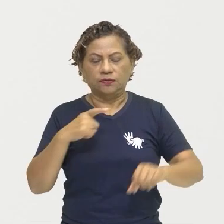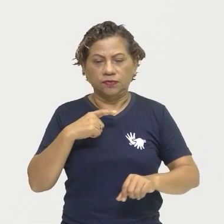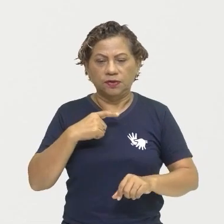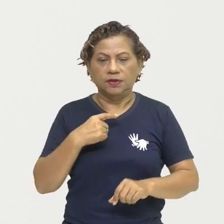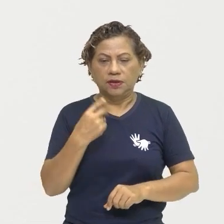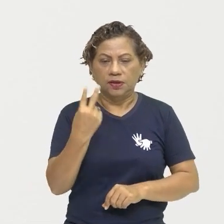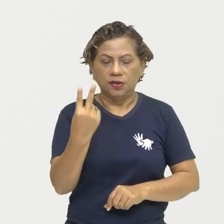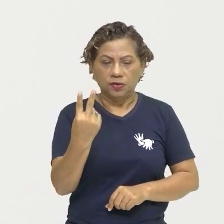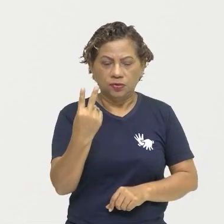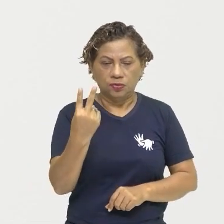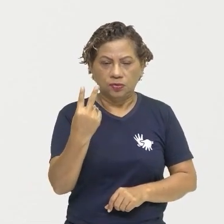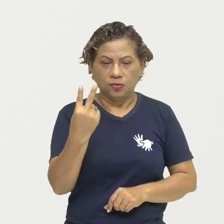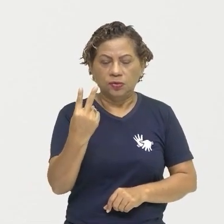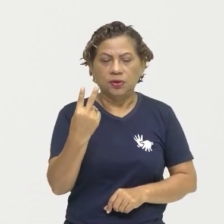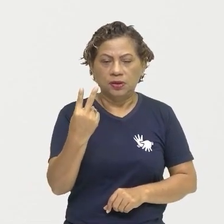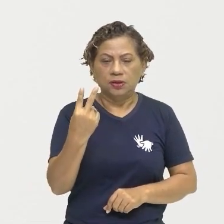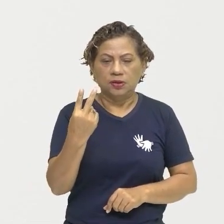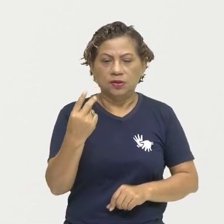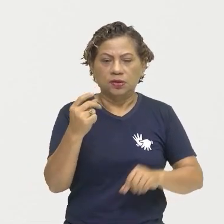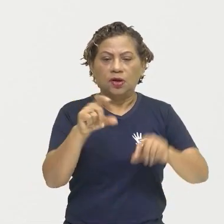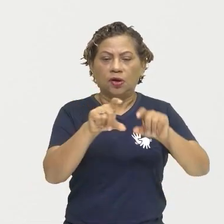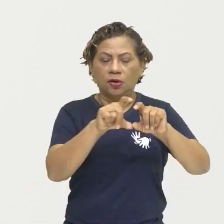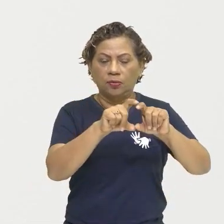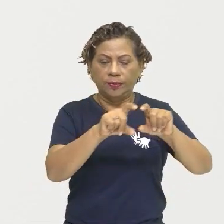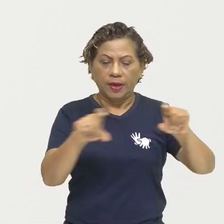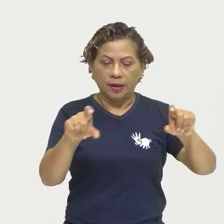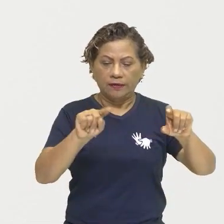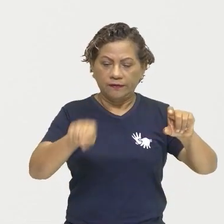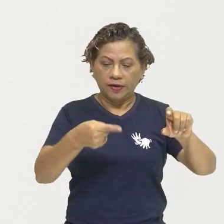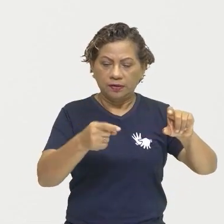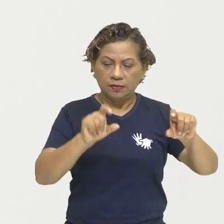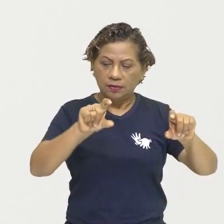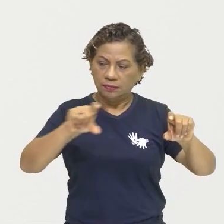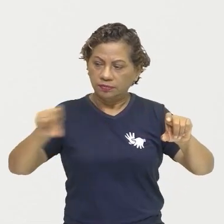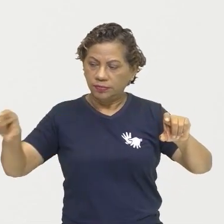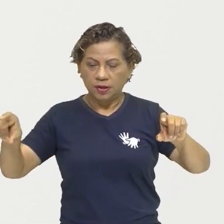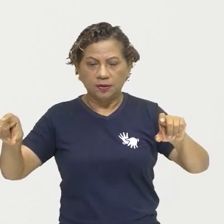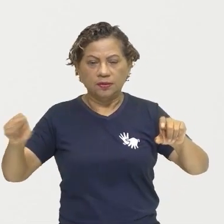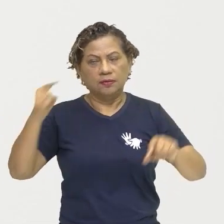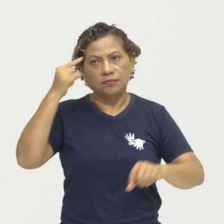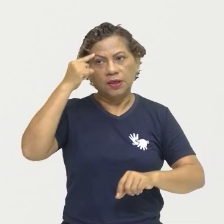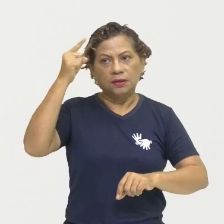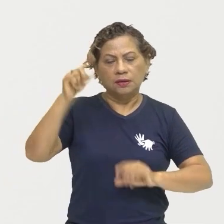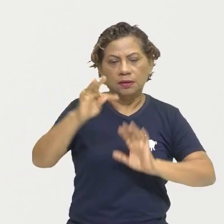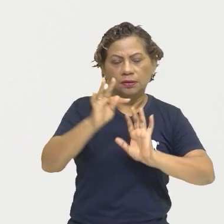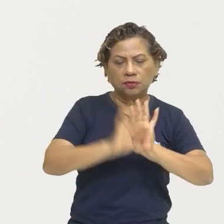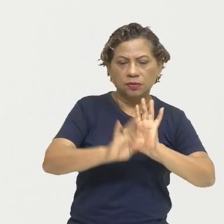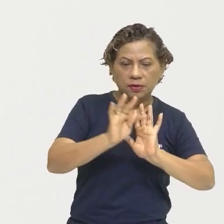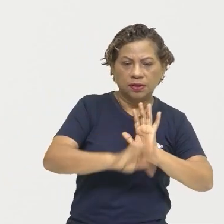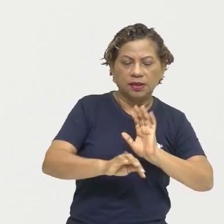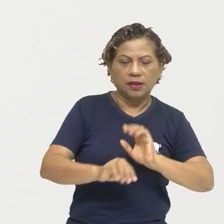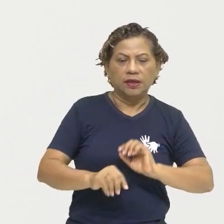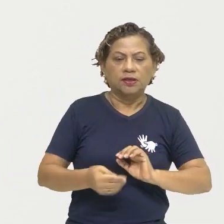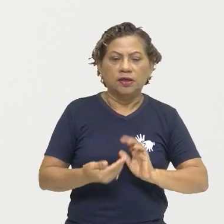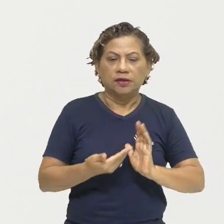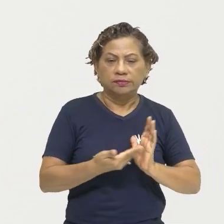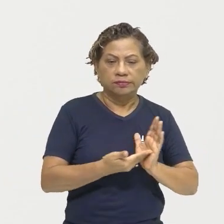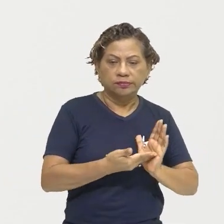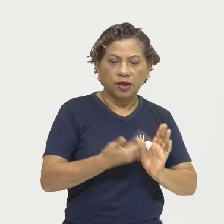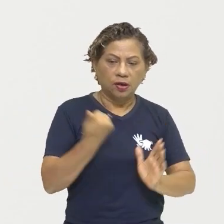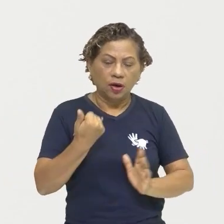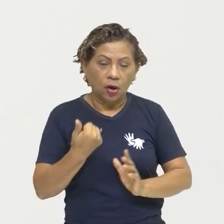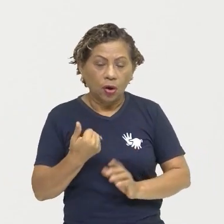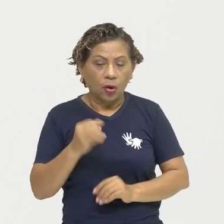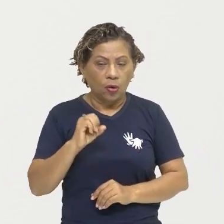duas orações. A ideia que está sendo introduzida aqui, a ideia desse texto é de exclusão. Ou